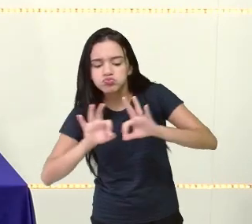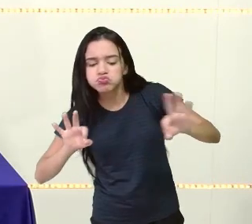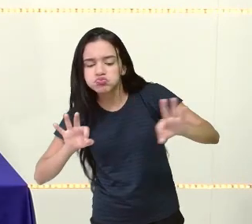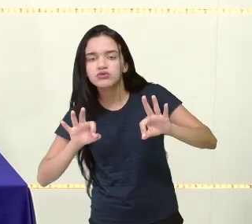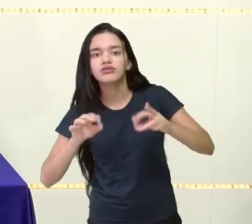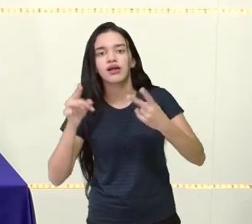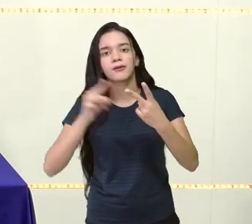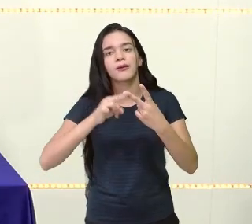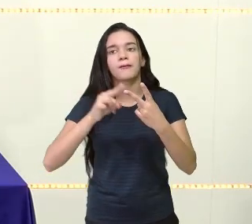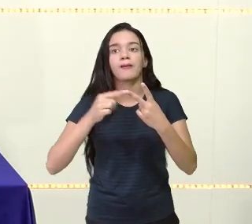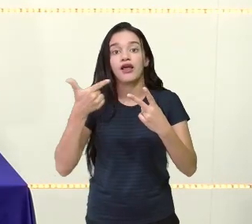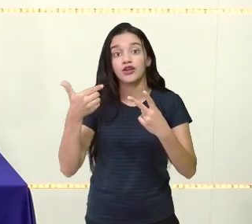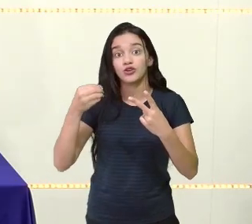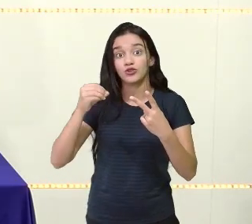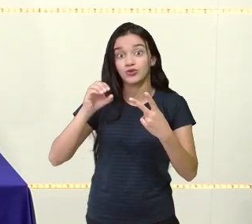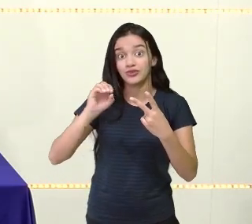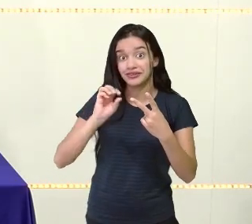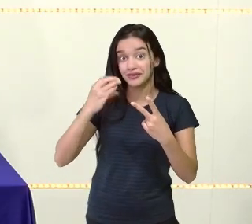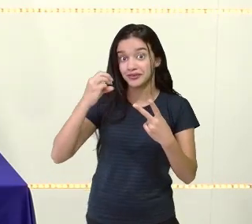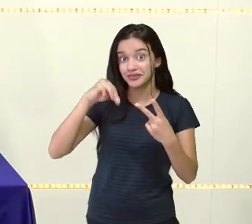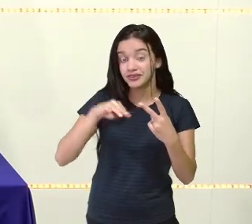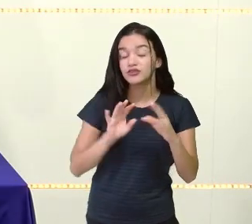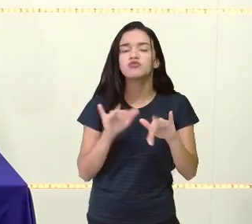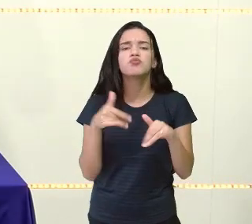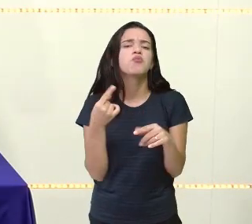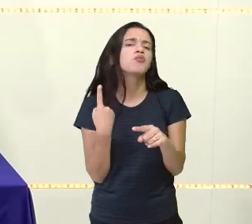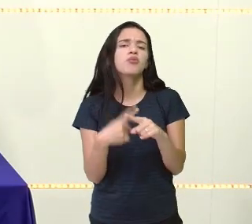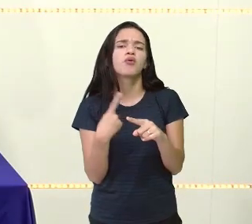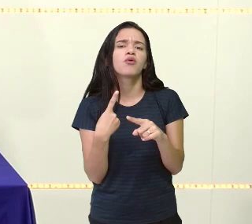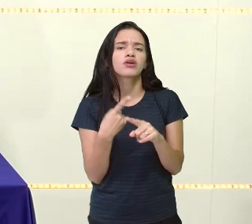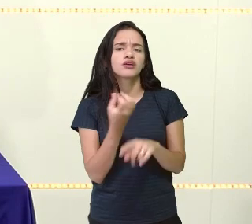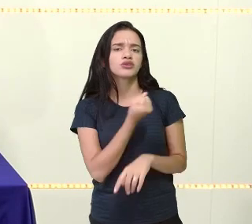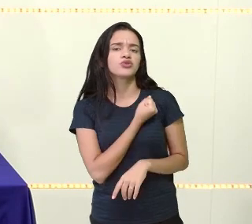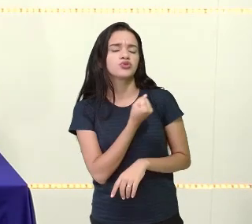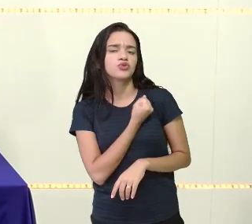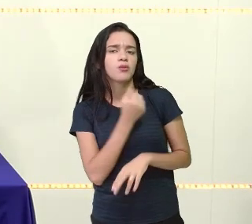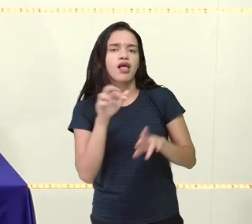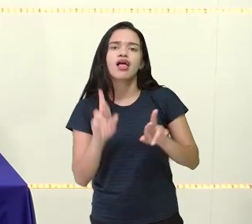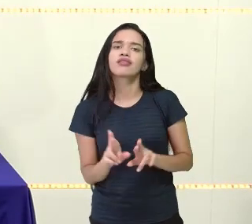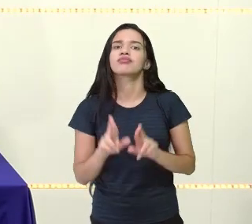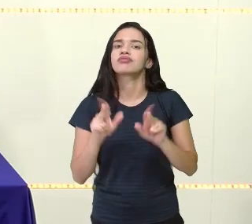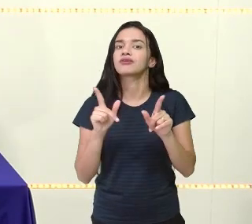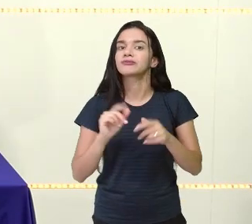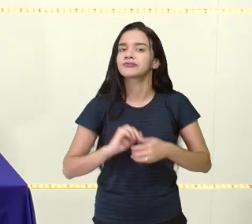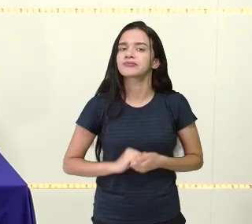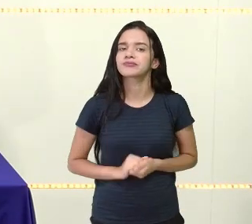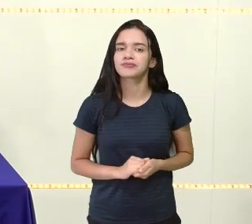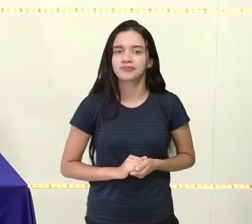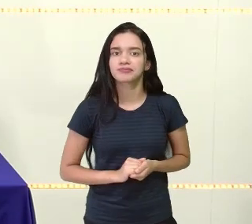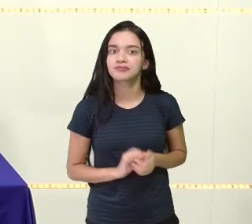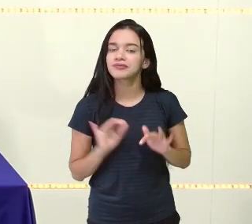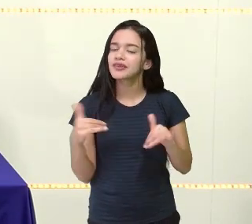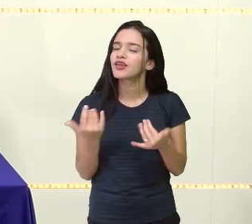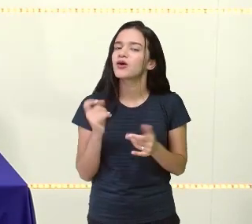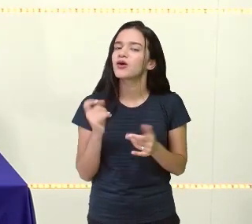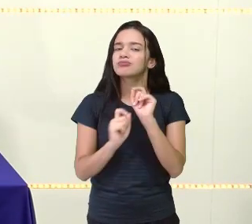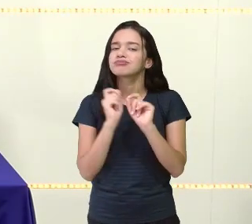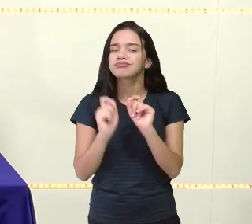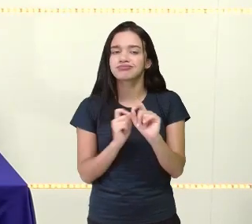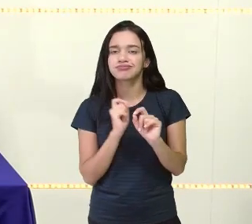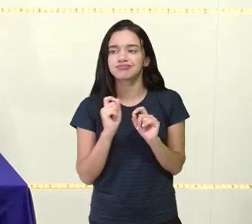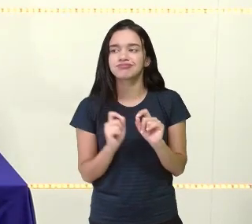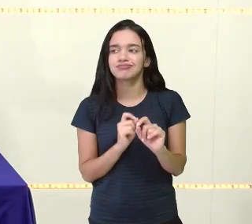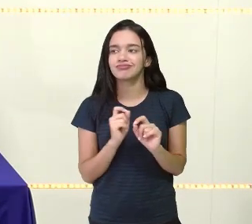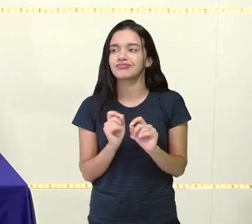está acontecendo aí nessa medida? Por que os números são diferentes? E aí, o que é que está